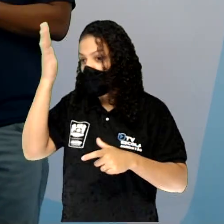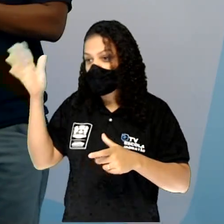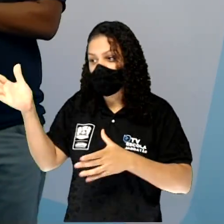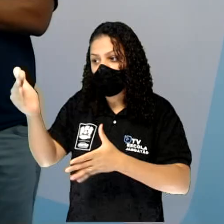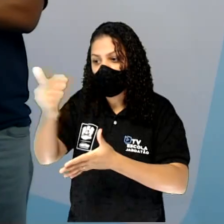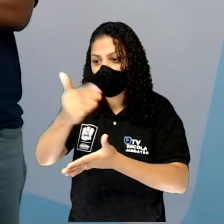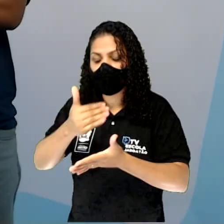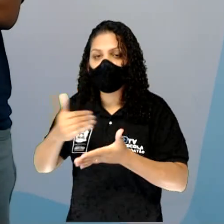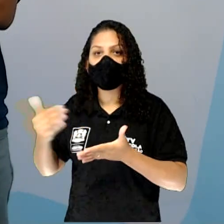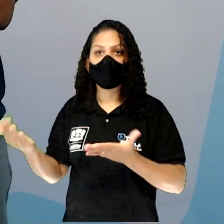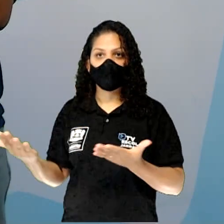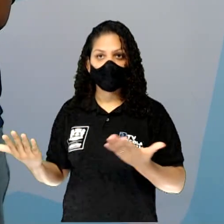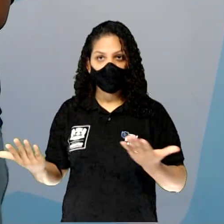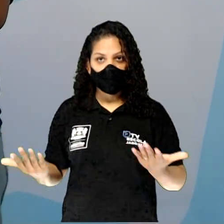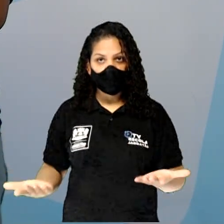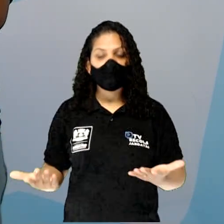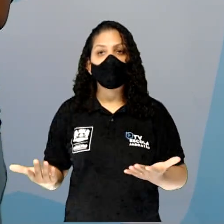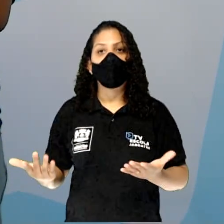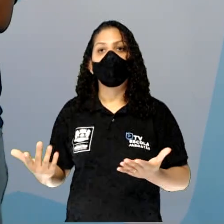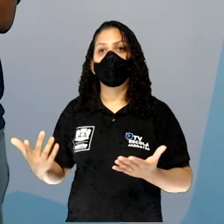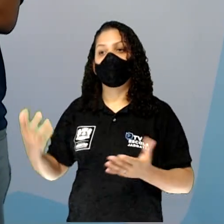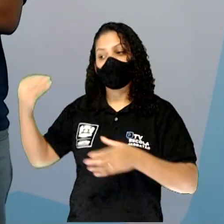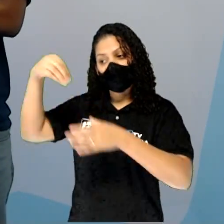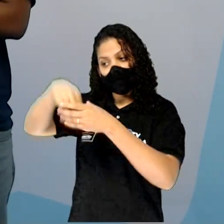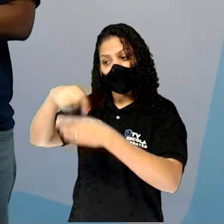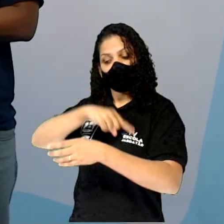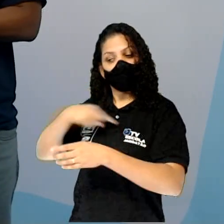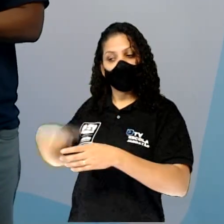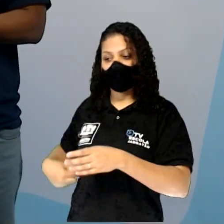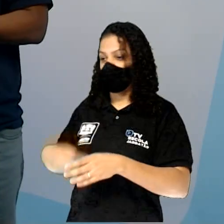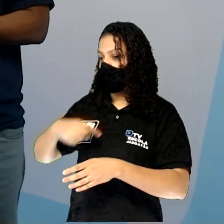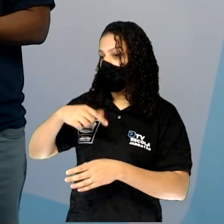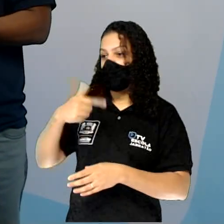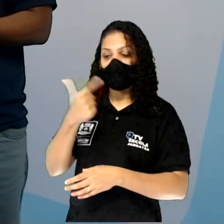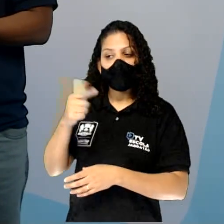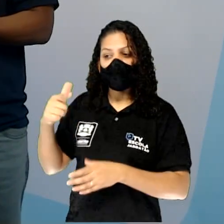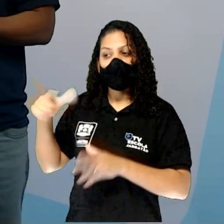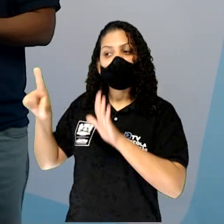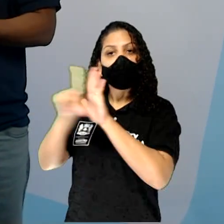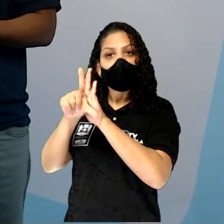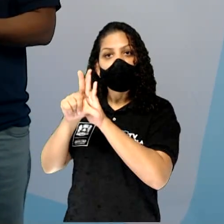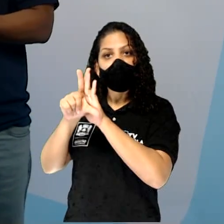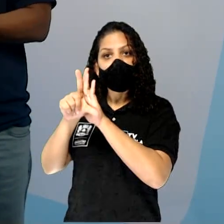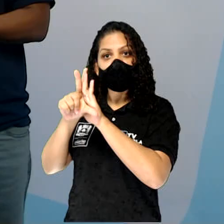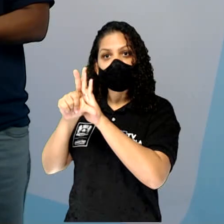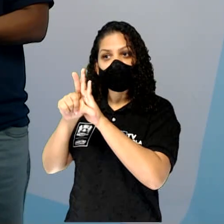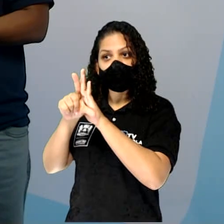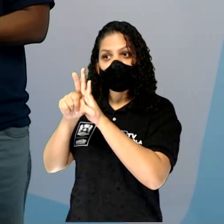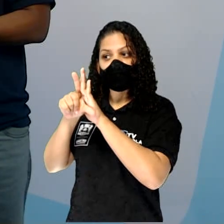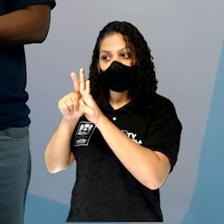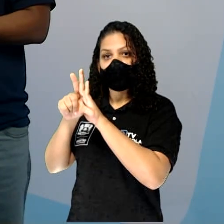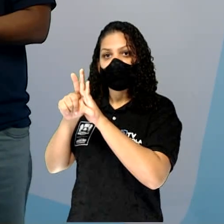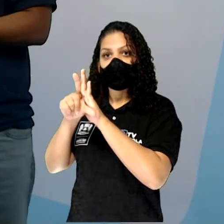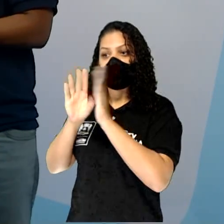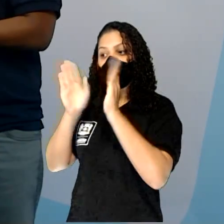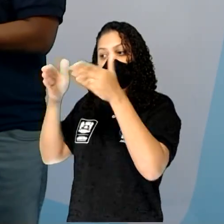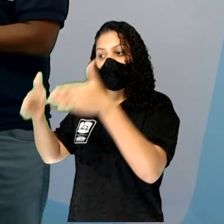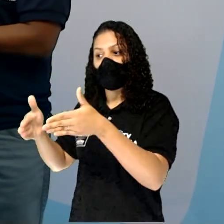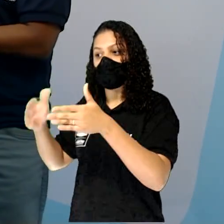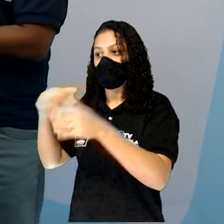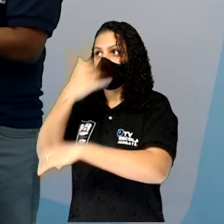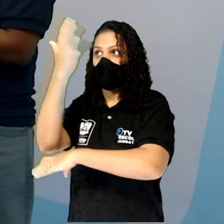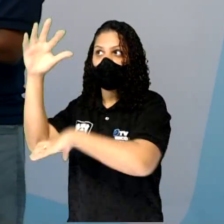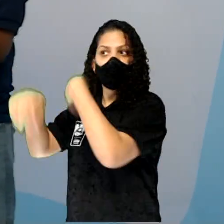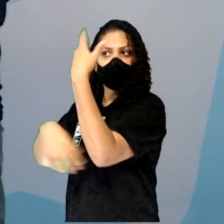não temos leis na China que seja mais rigorosa em relação ao meio ambiente. Então nós temos